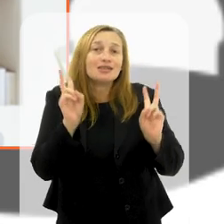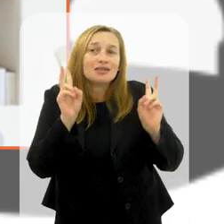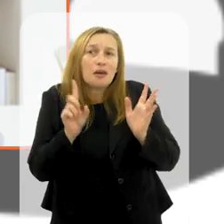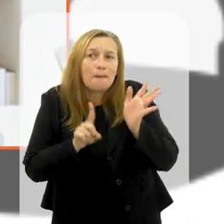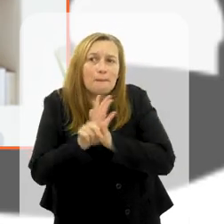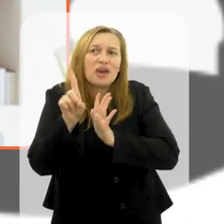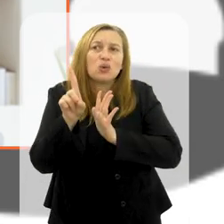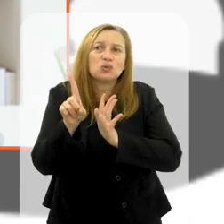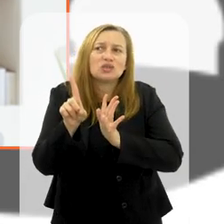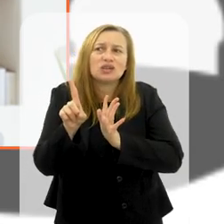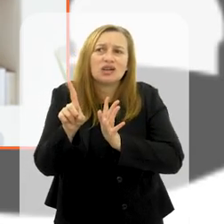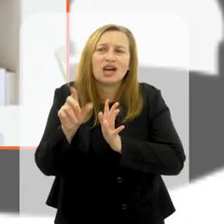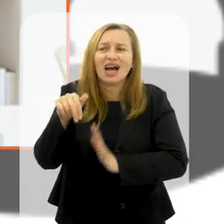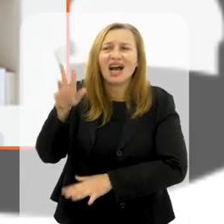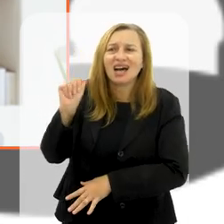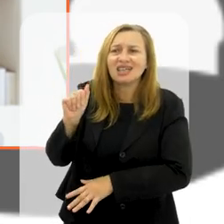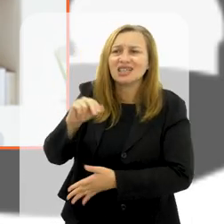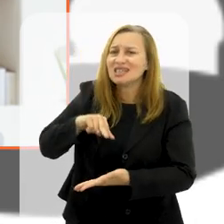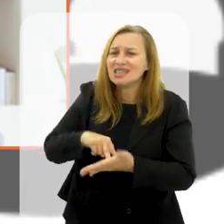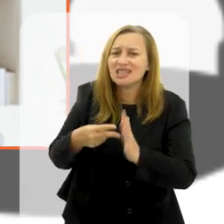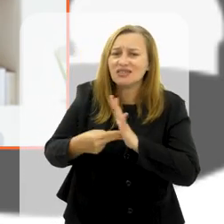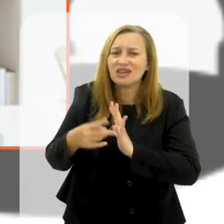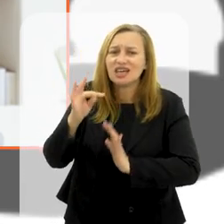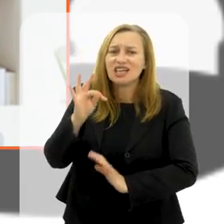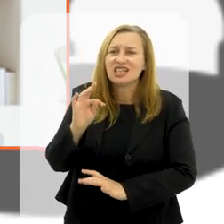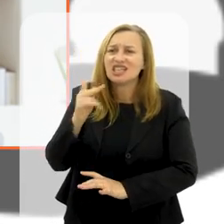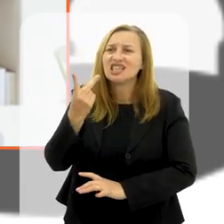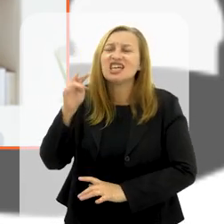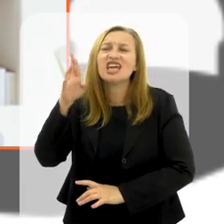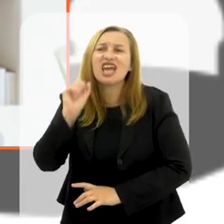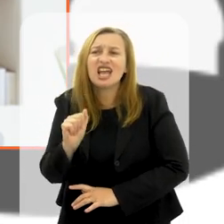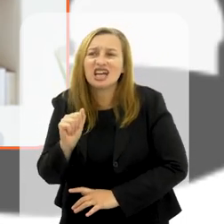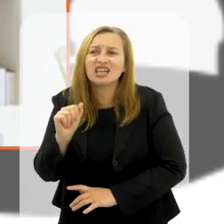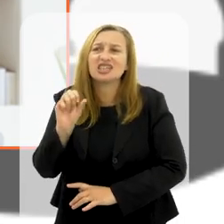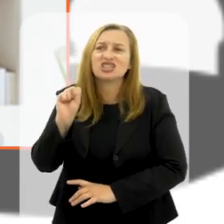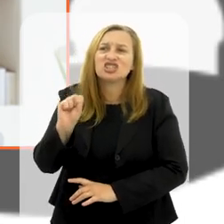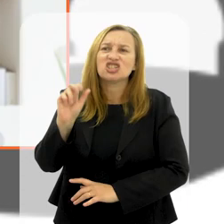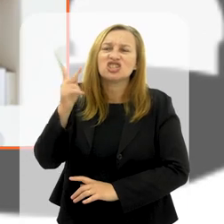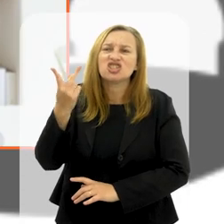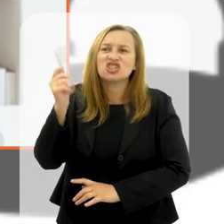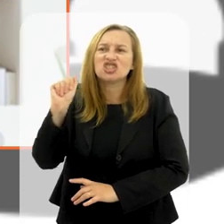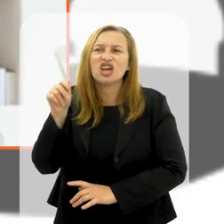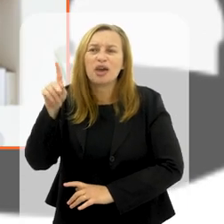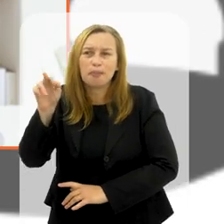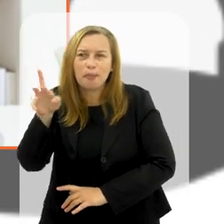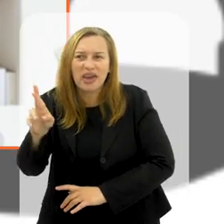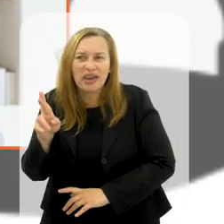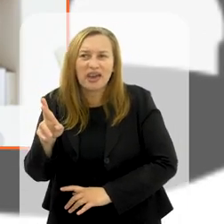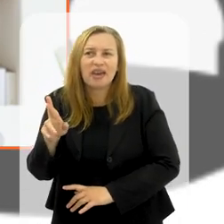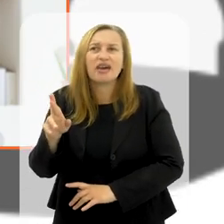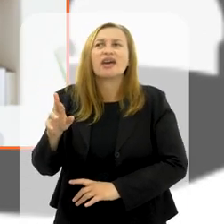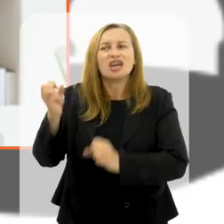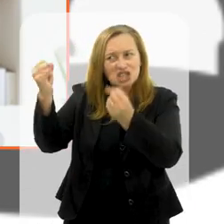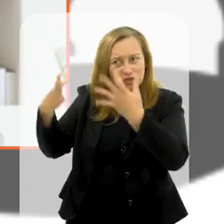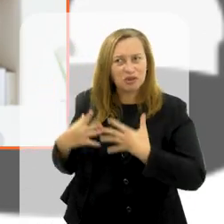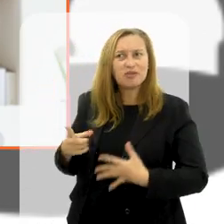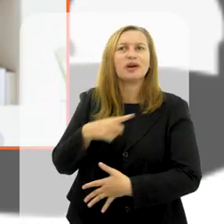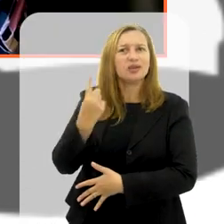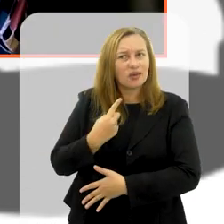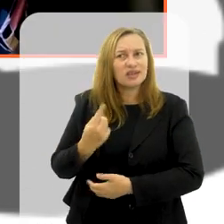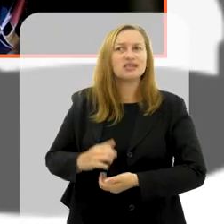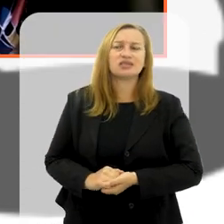no ar. Afinal, Ana, o que é a trilha de Sherpas? Aliás, não é só isso, tem uma sopa de letrinhas, explica isso para a